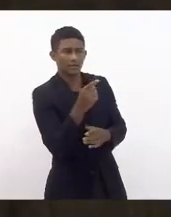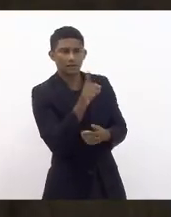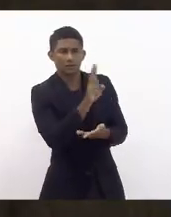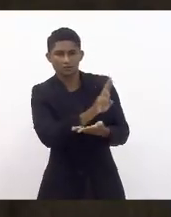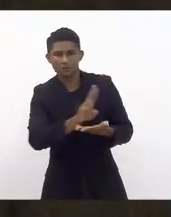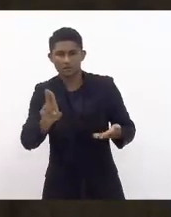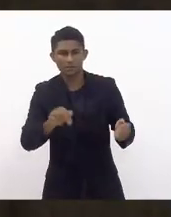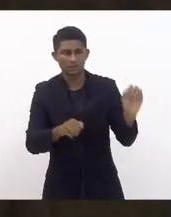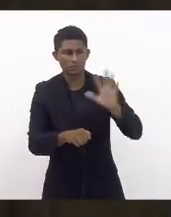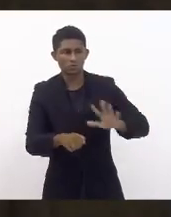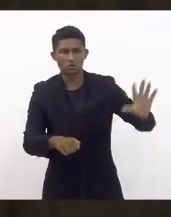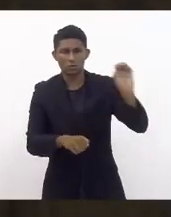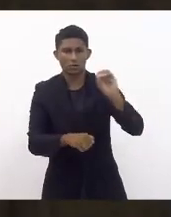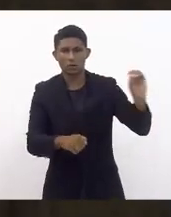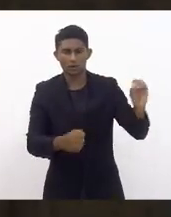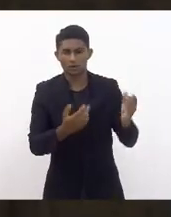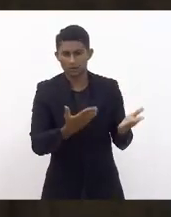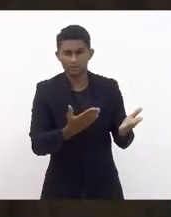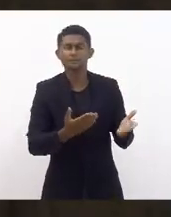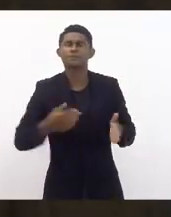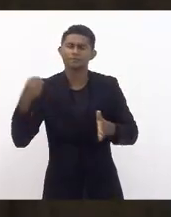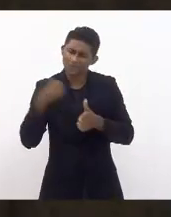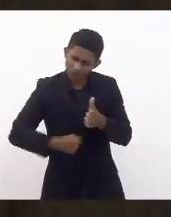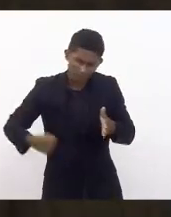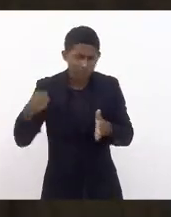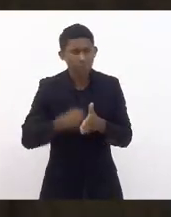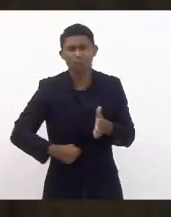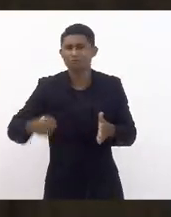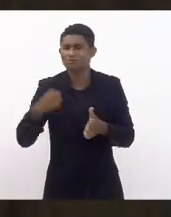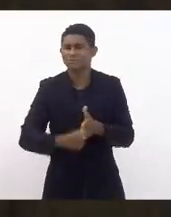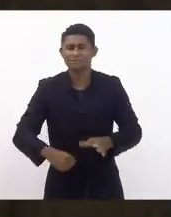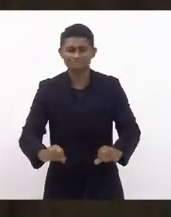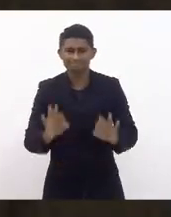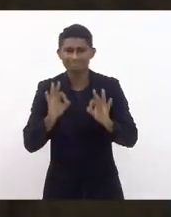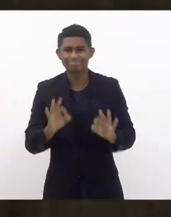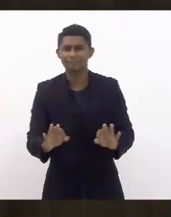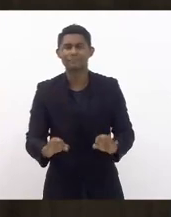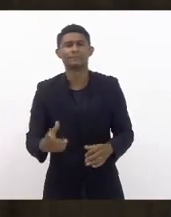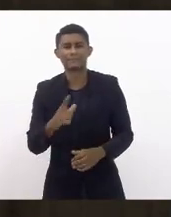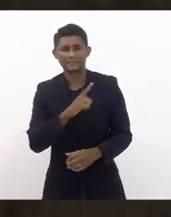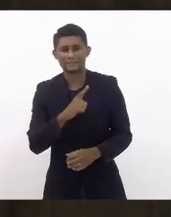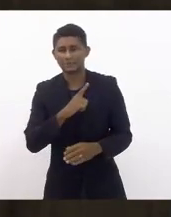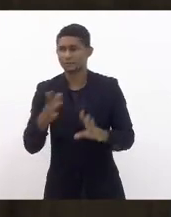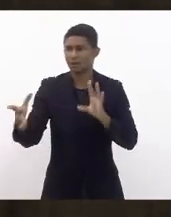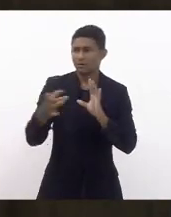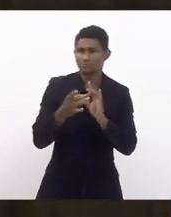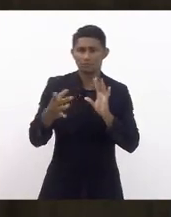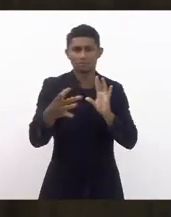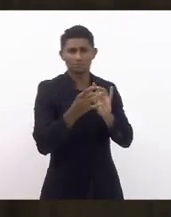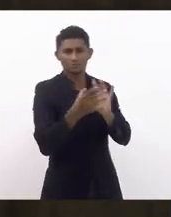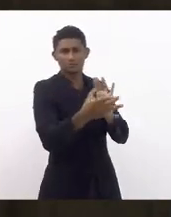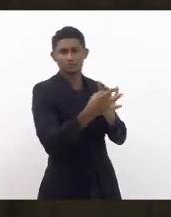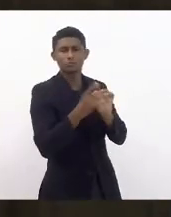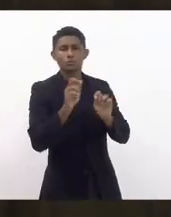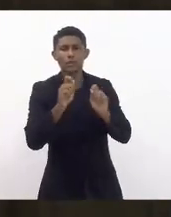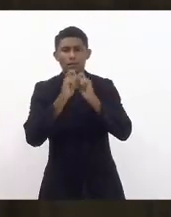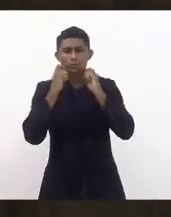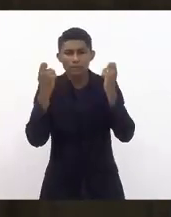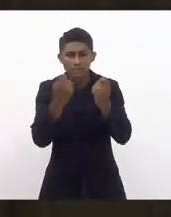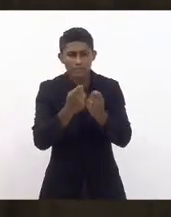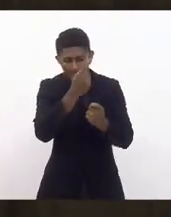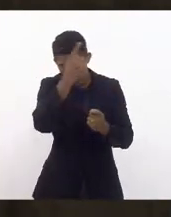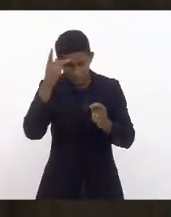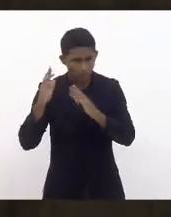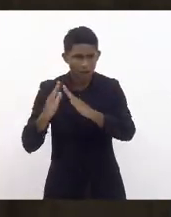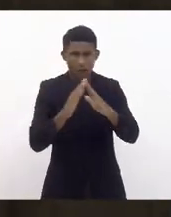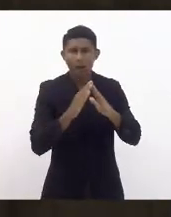Oeste na nossa região. Foi uma luta muito grande. Tivemos parcerias com as associações de moradores, com a AB,